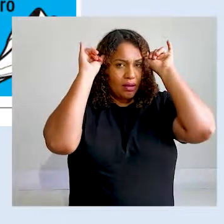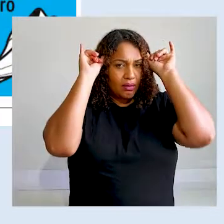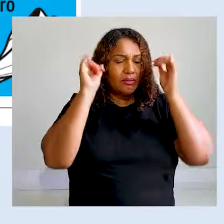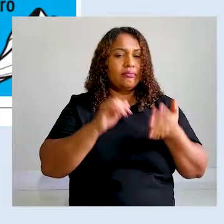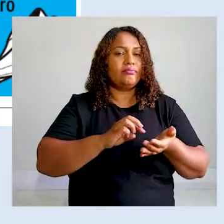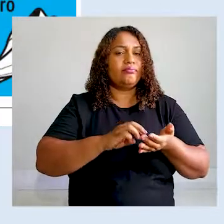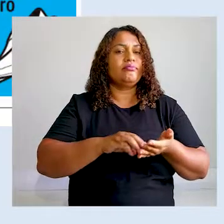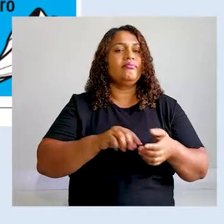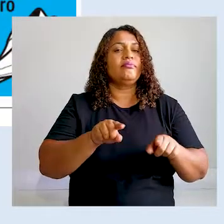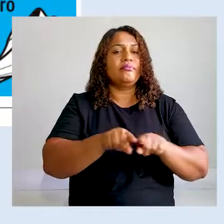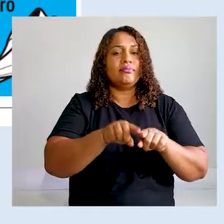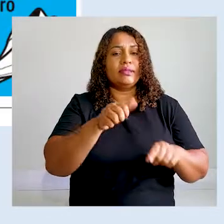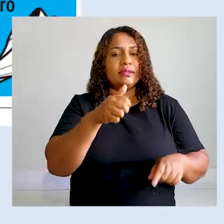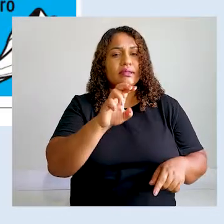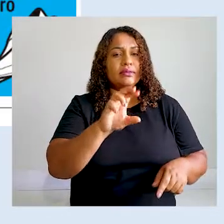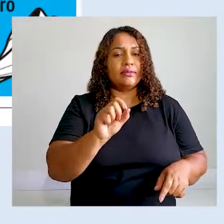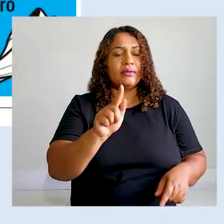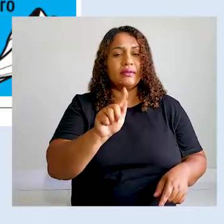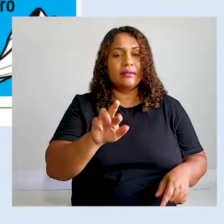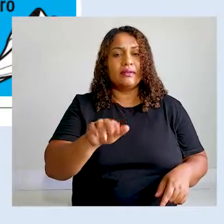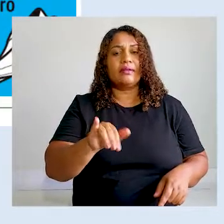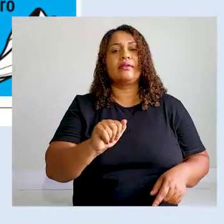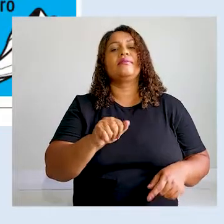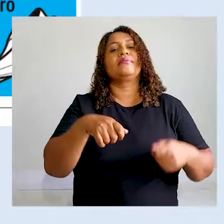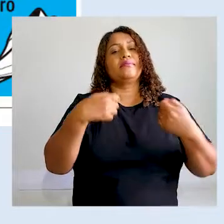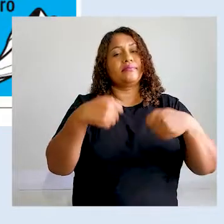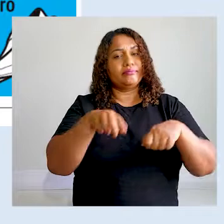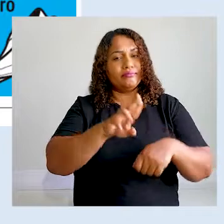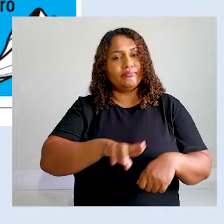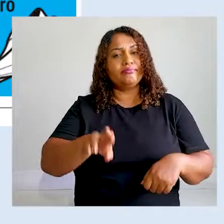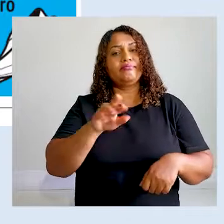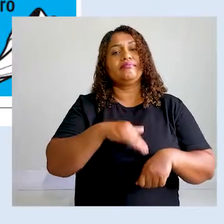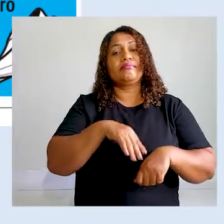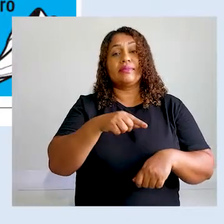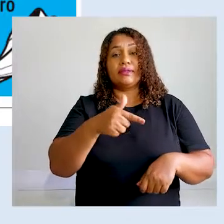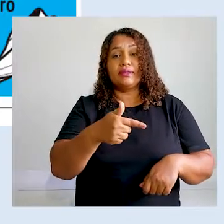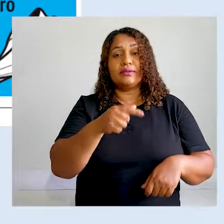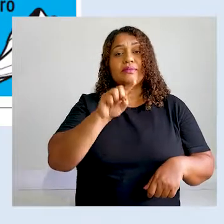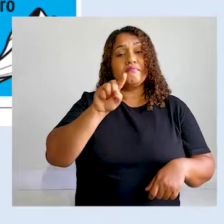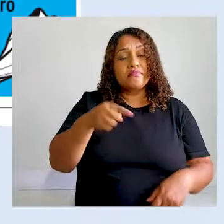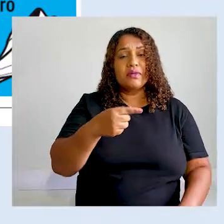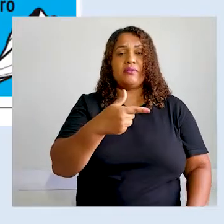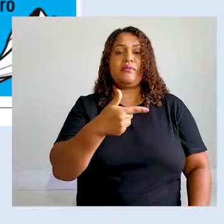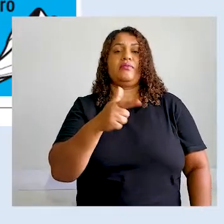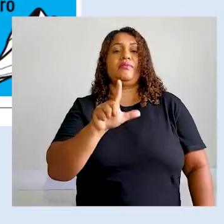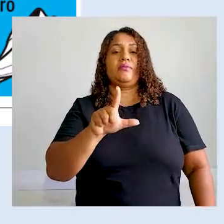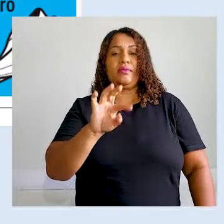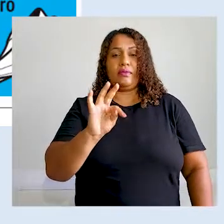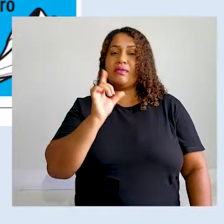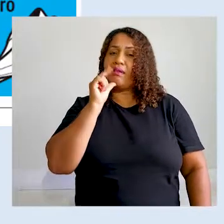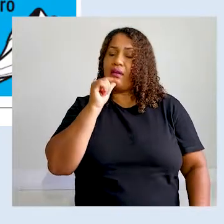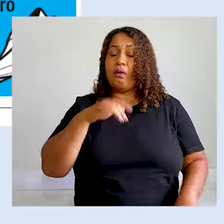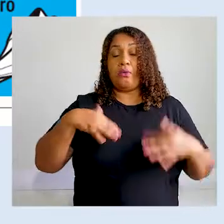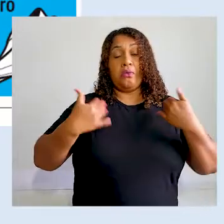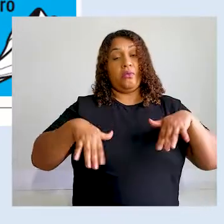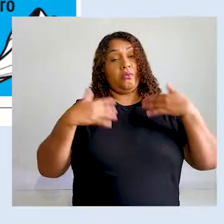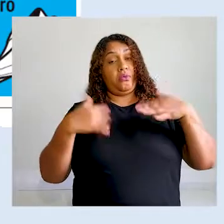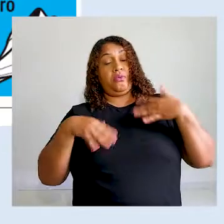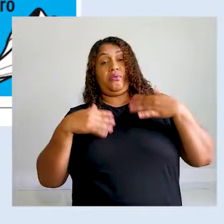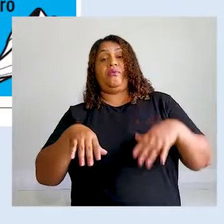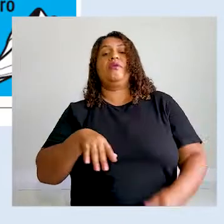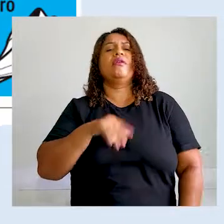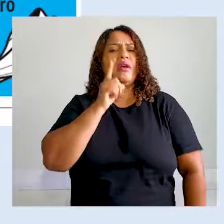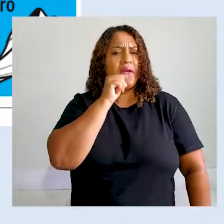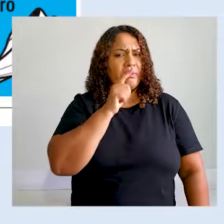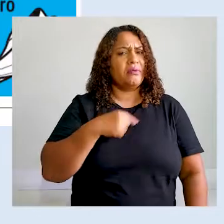carne bovina de 150 gramas, são necessários mais de 2.000 litros de água. Nossa,